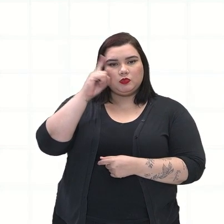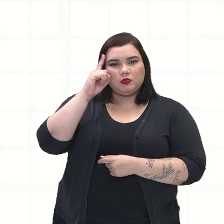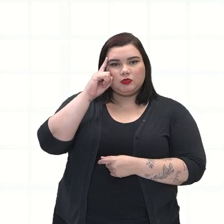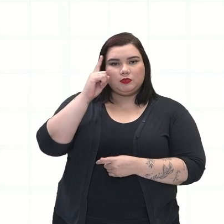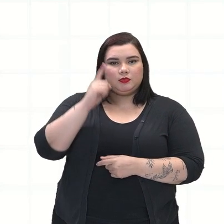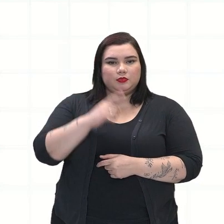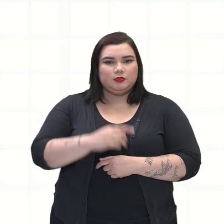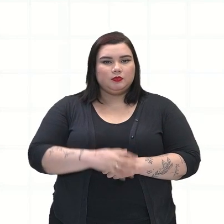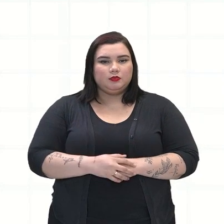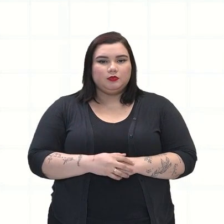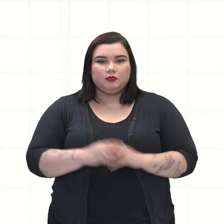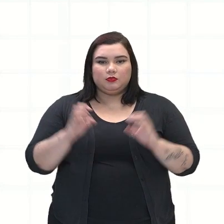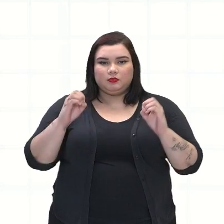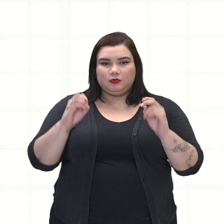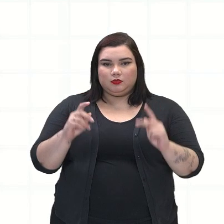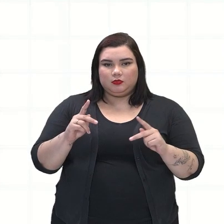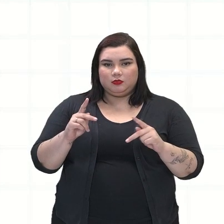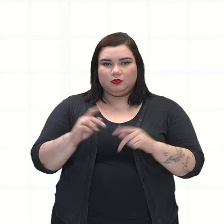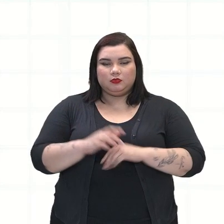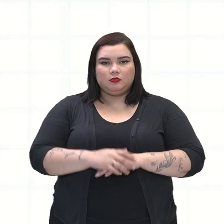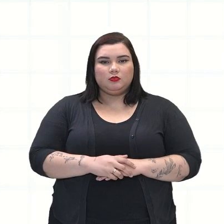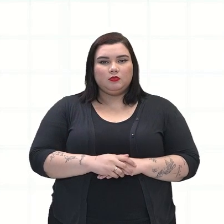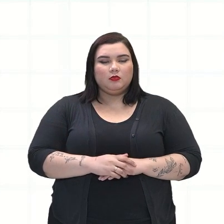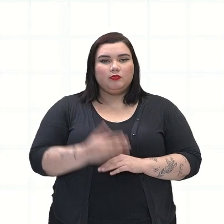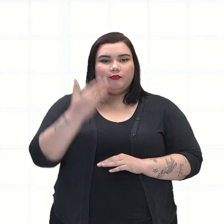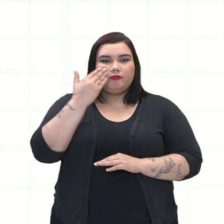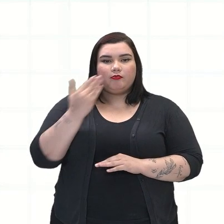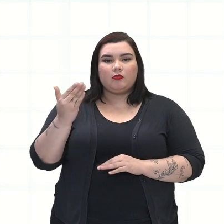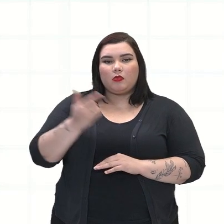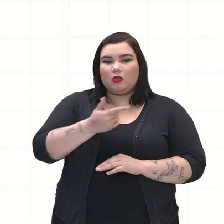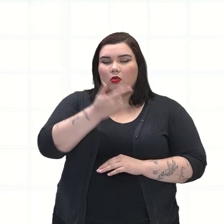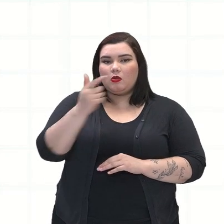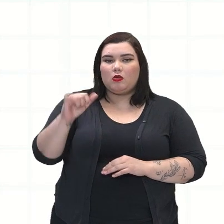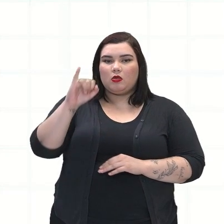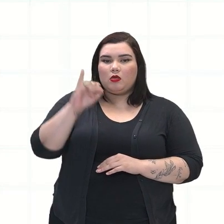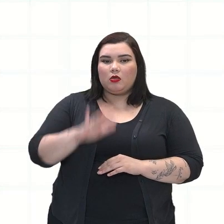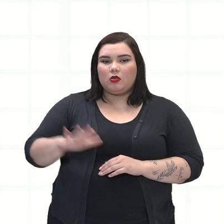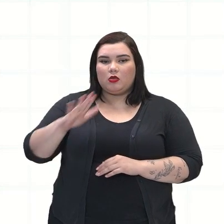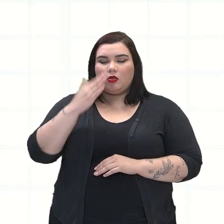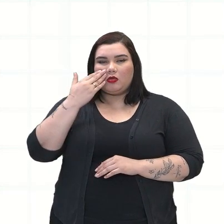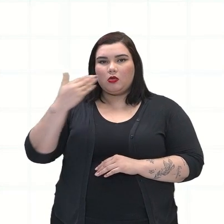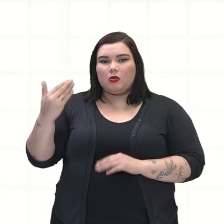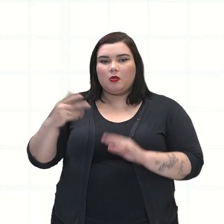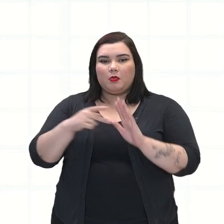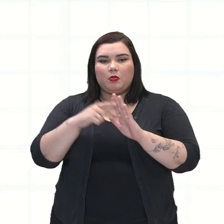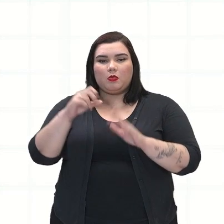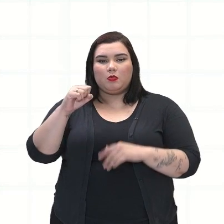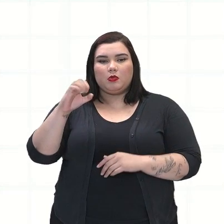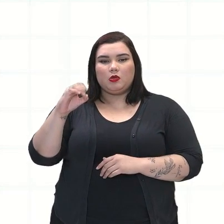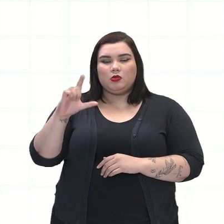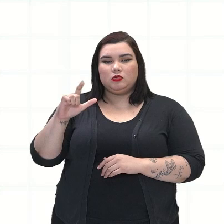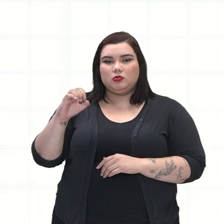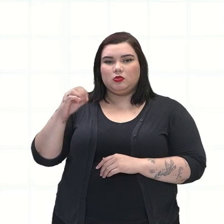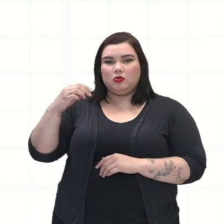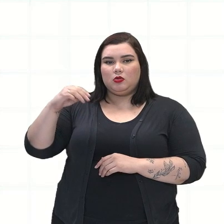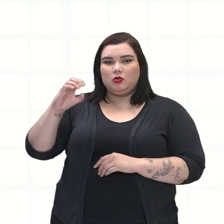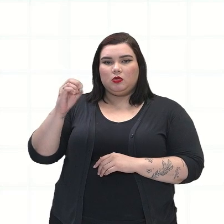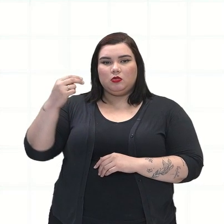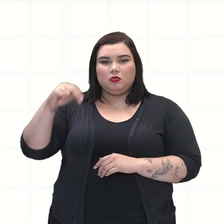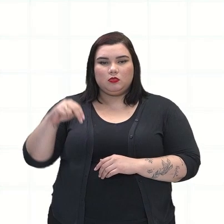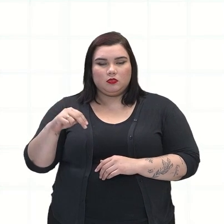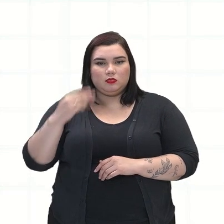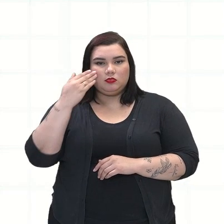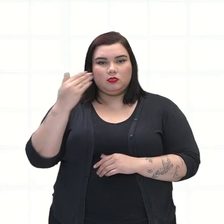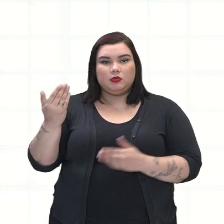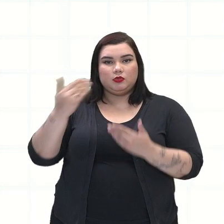frequência. Ok? Aqui, na imagem do Solomon, do calendário,